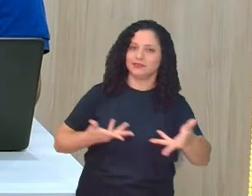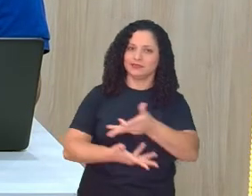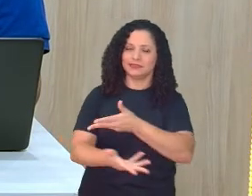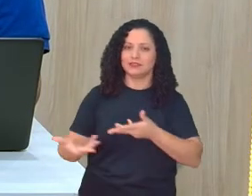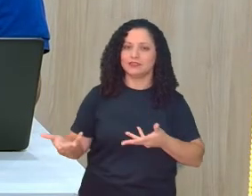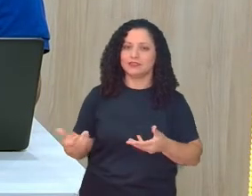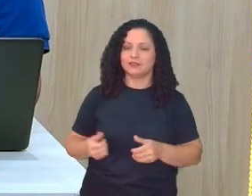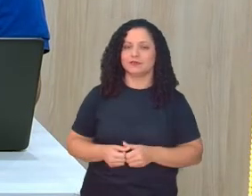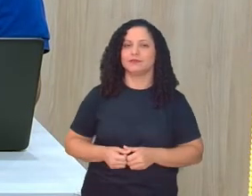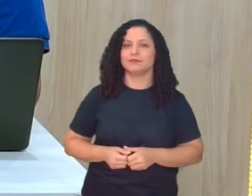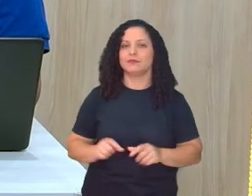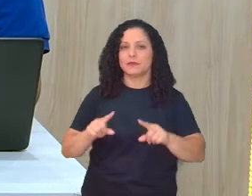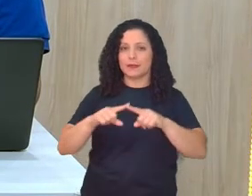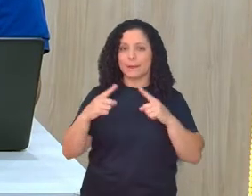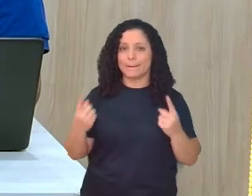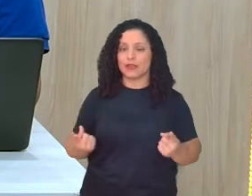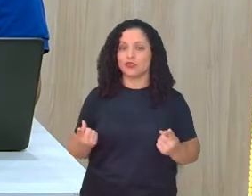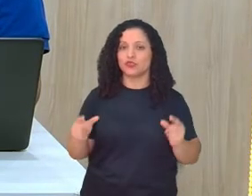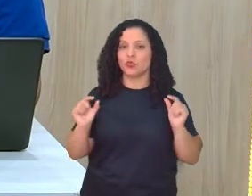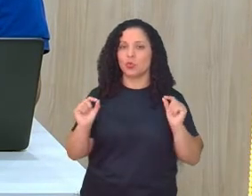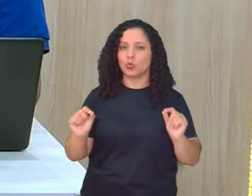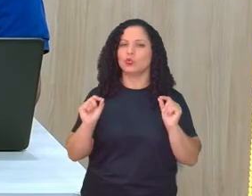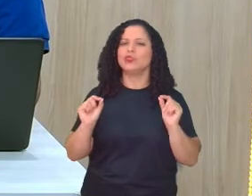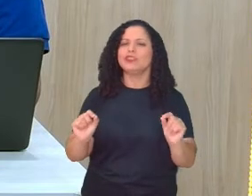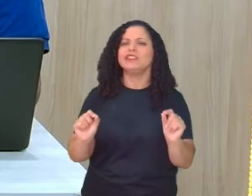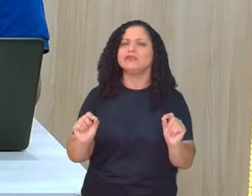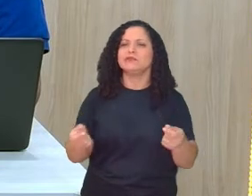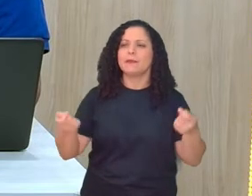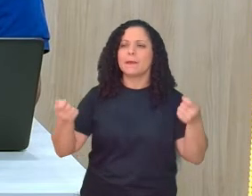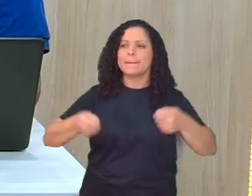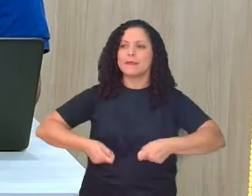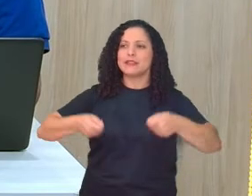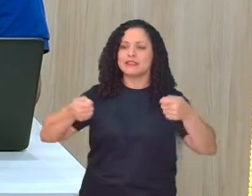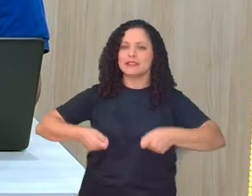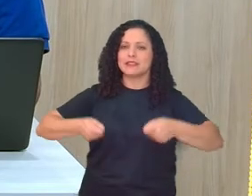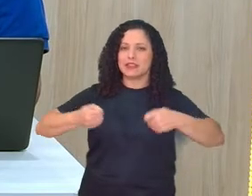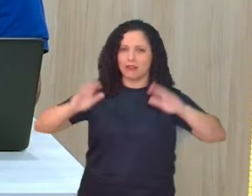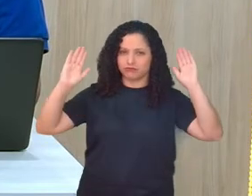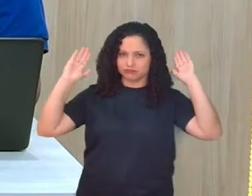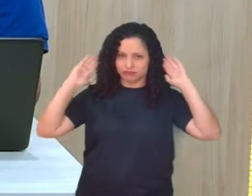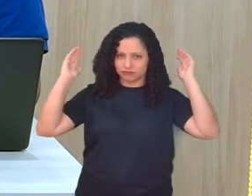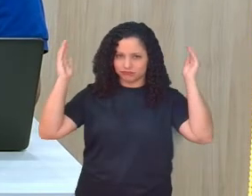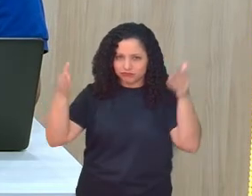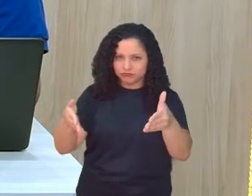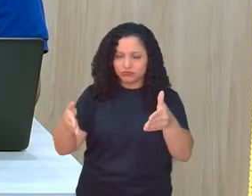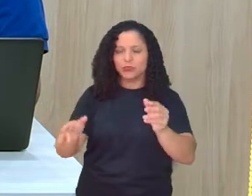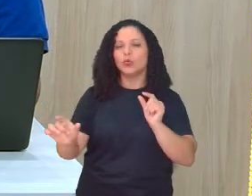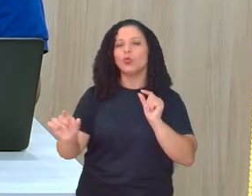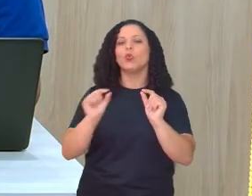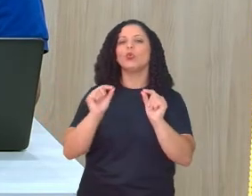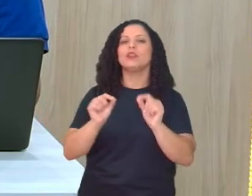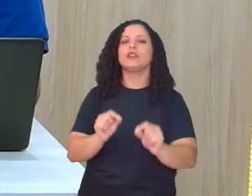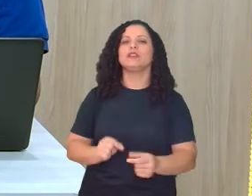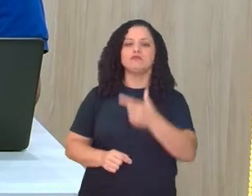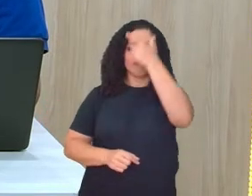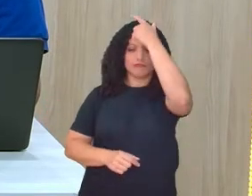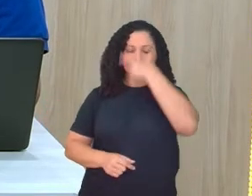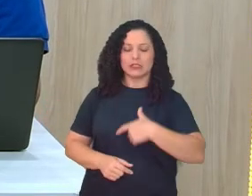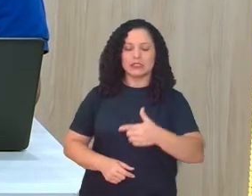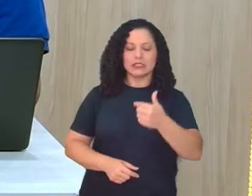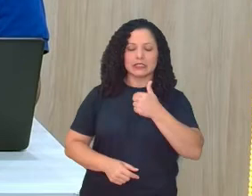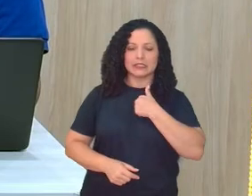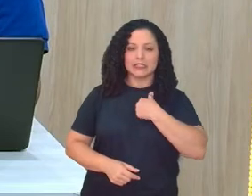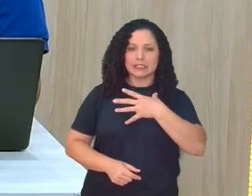não se pegue muito ao fato, se apegue mesmo aquilo que você é,